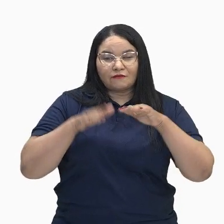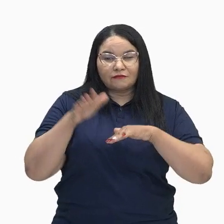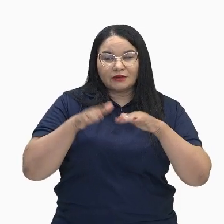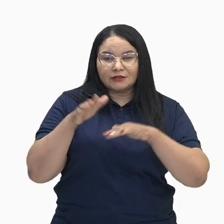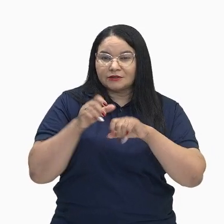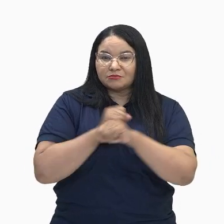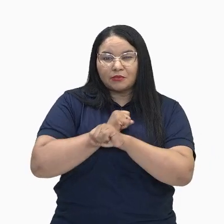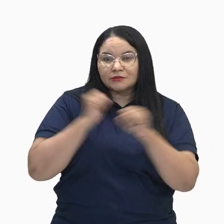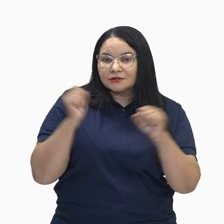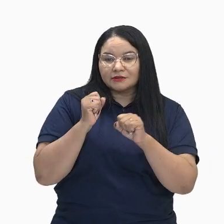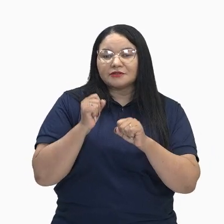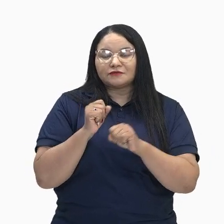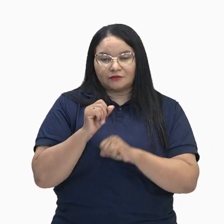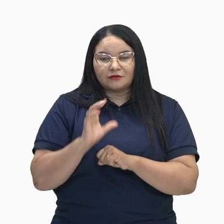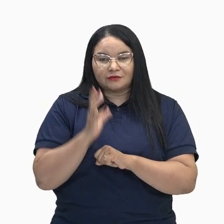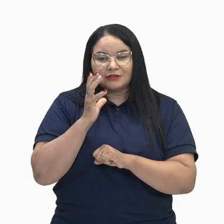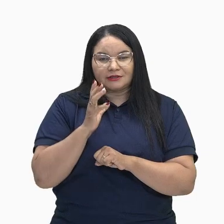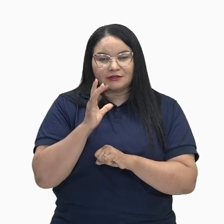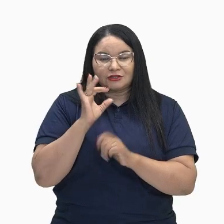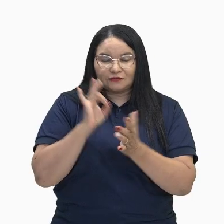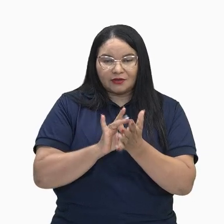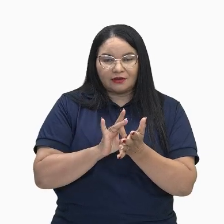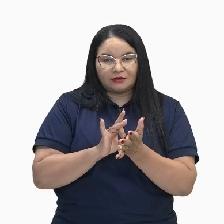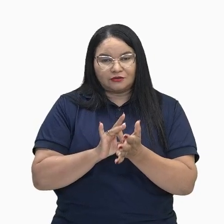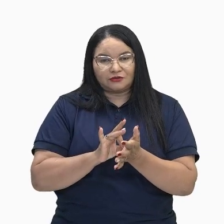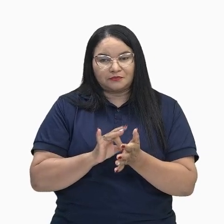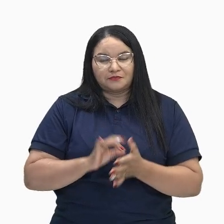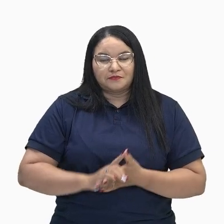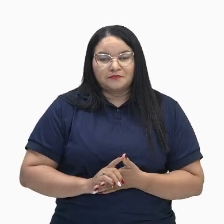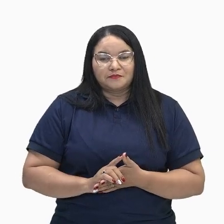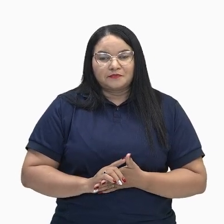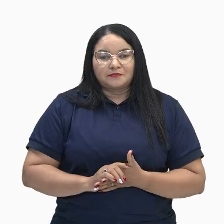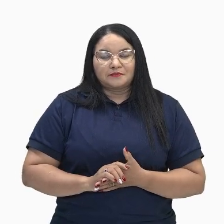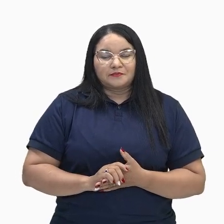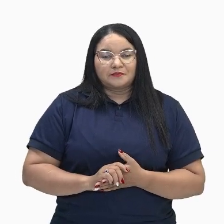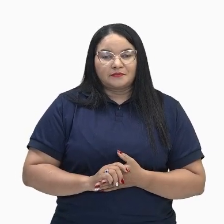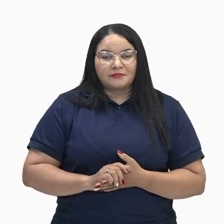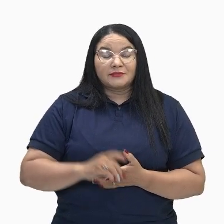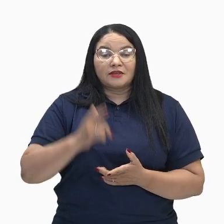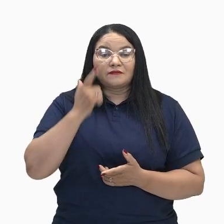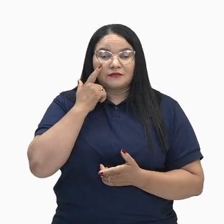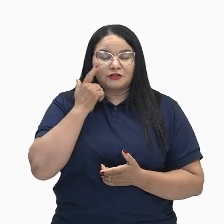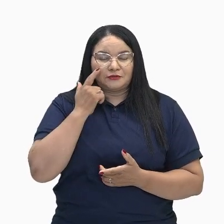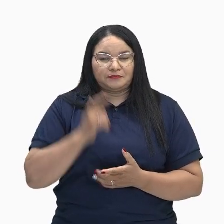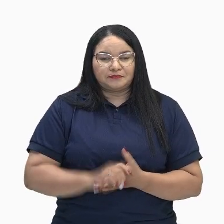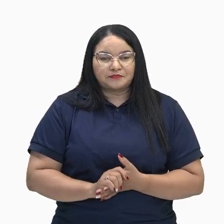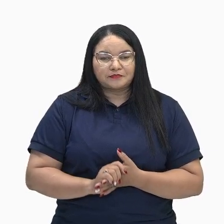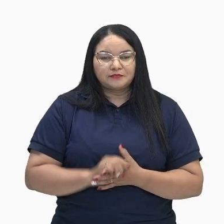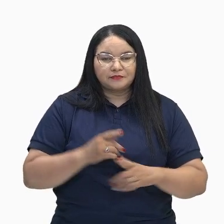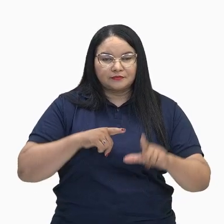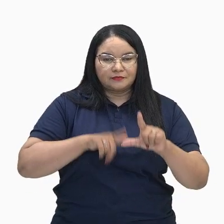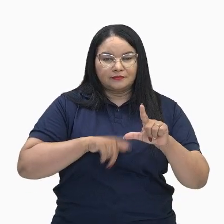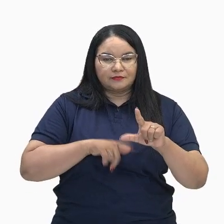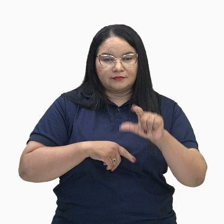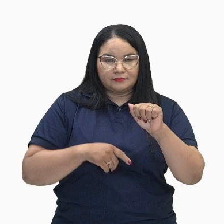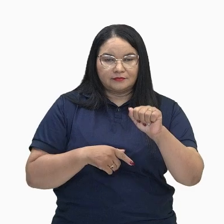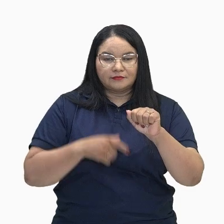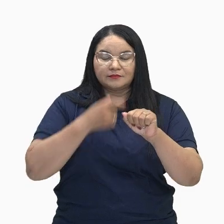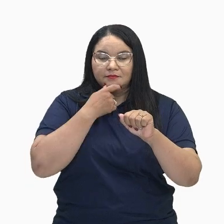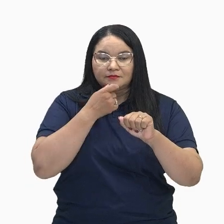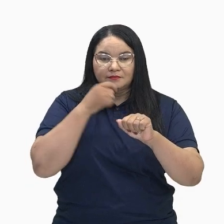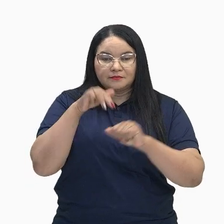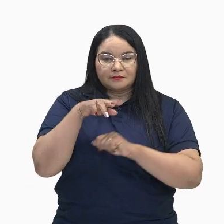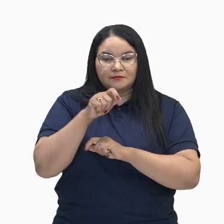de acontecer na realidade. Então, observe que, na letra A, por exemplo, Marcelo